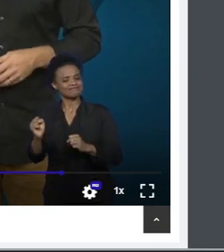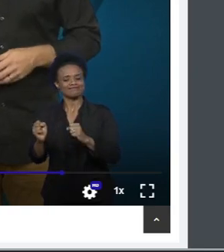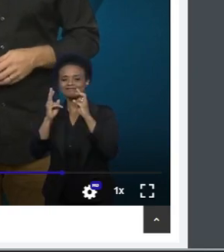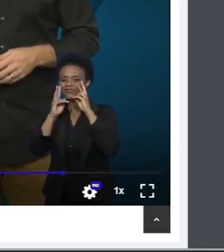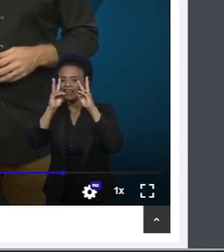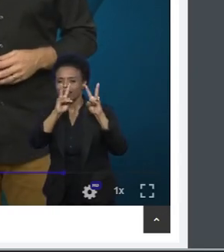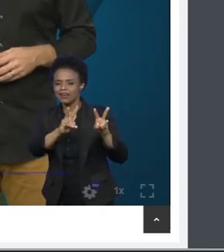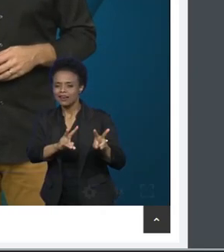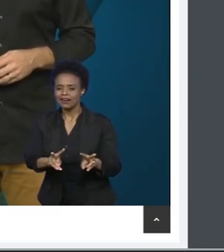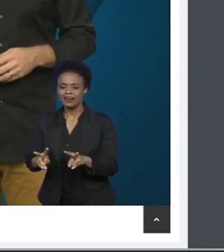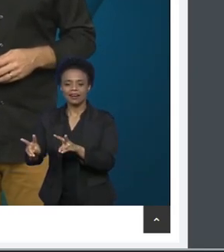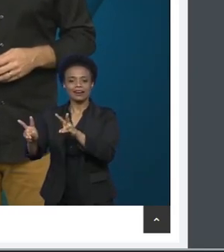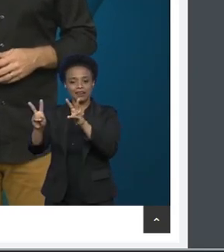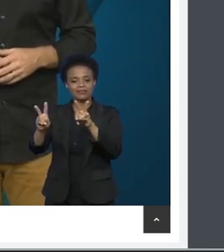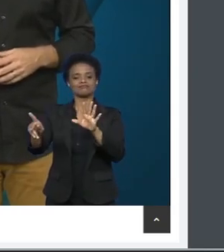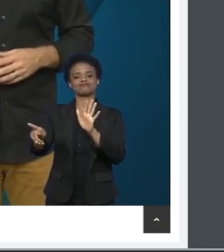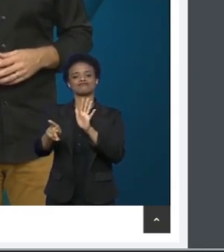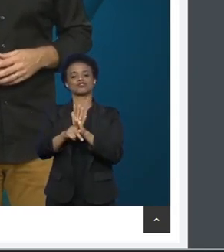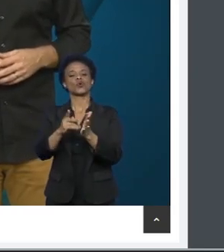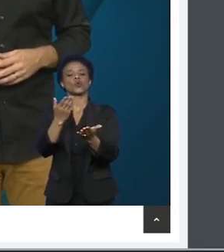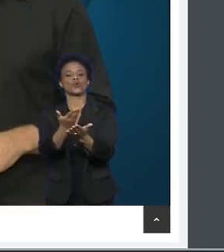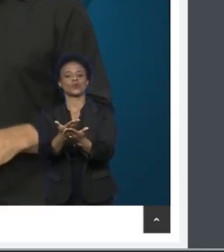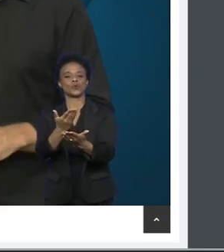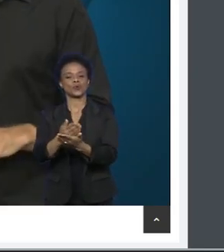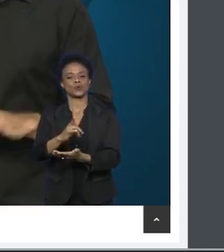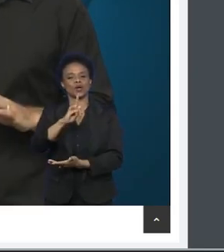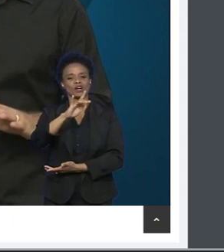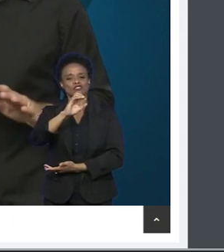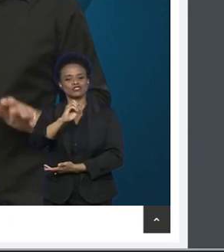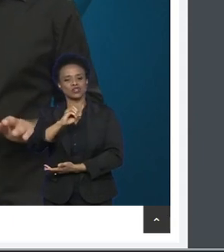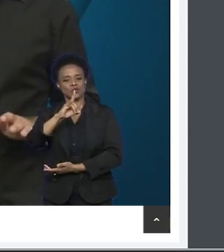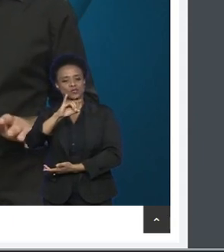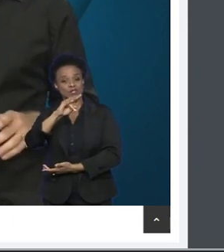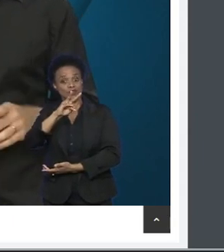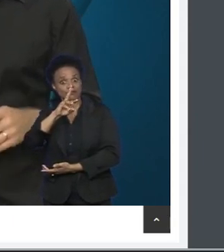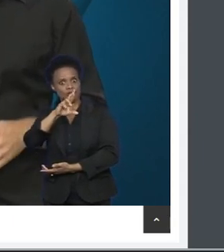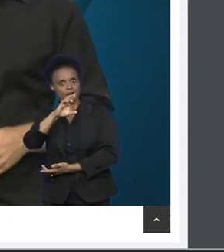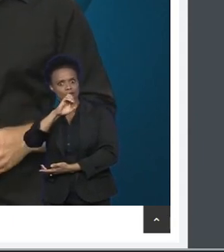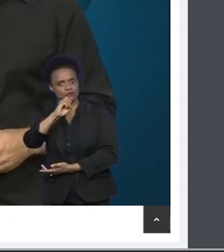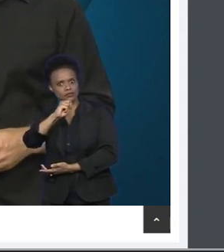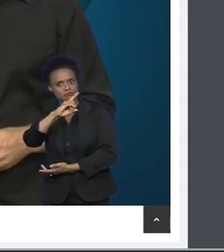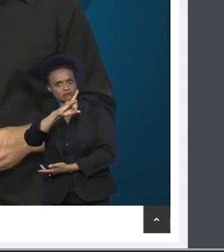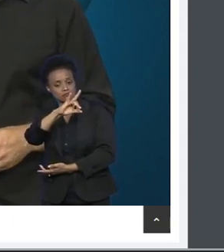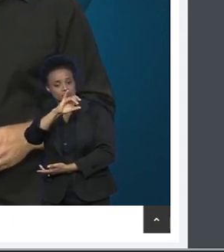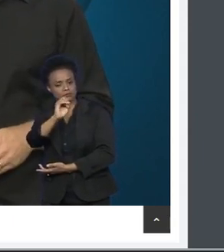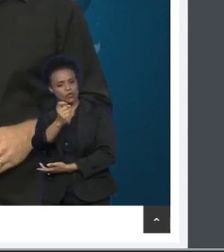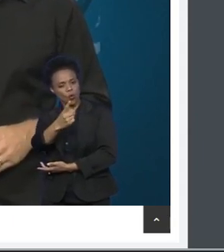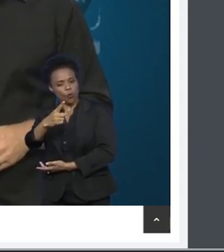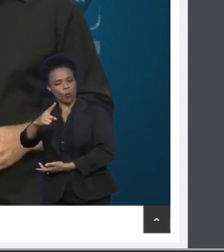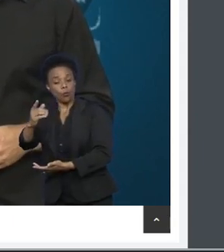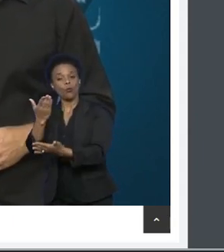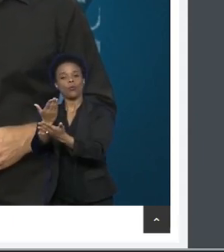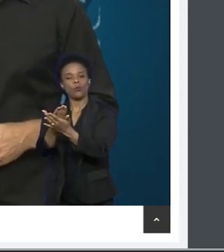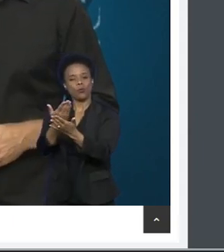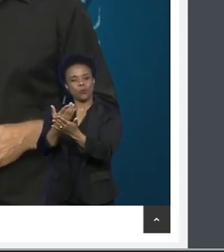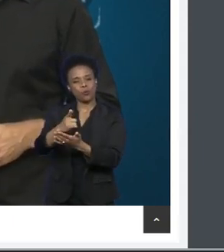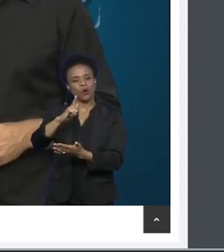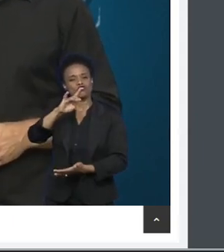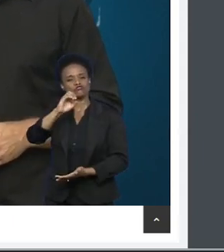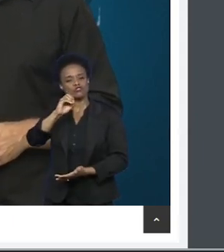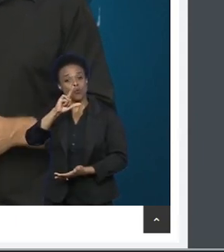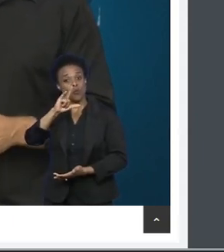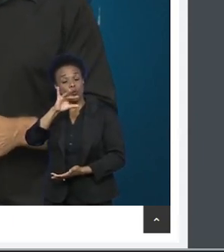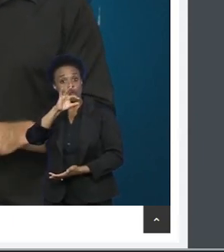a partir do estudo da geodiversidade. Outro importante campo, também estudado na geologia, é o